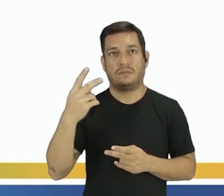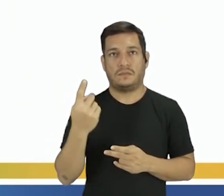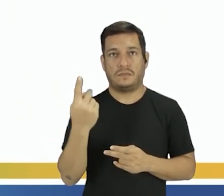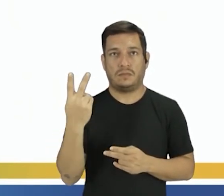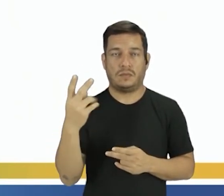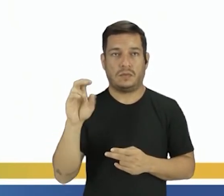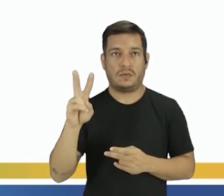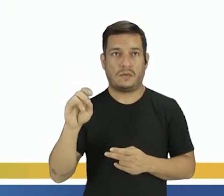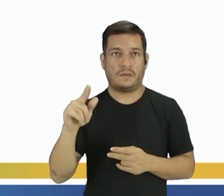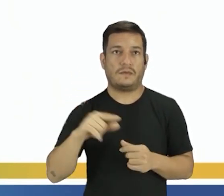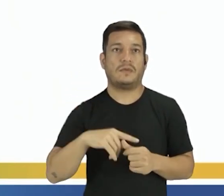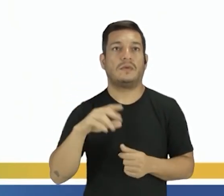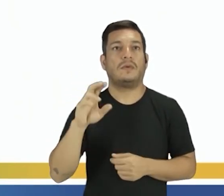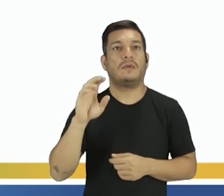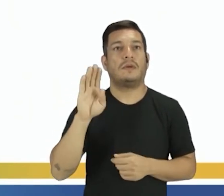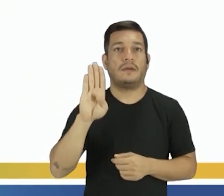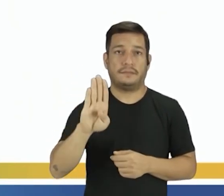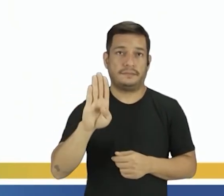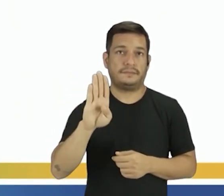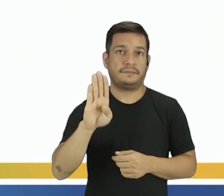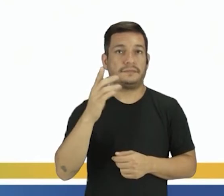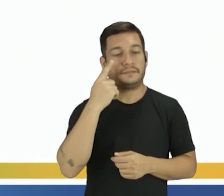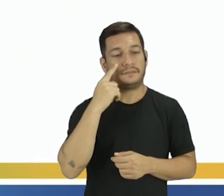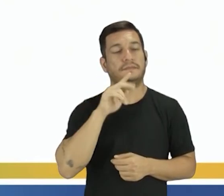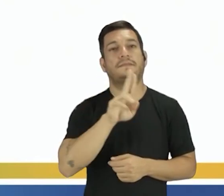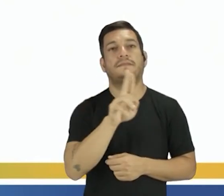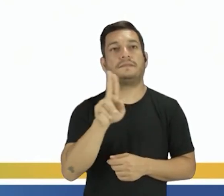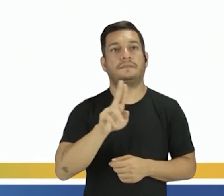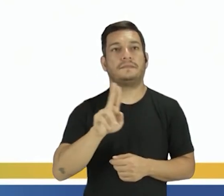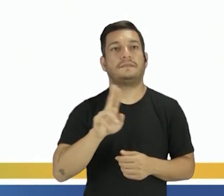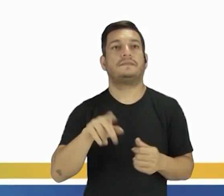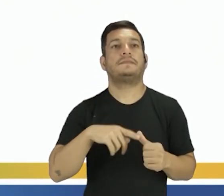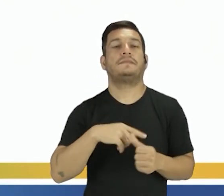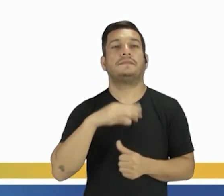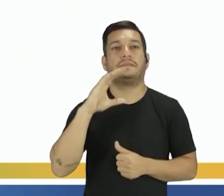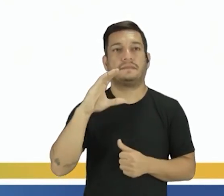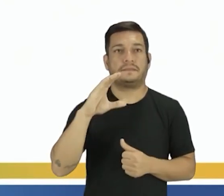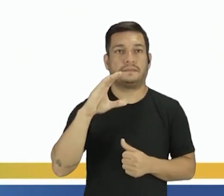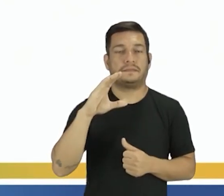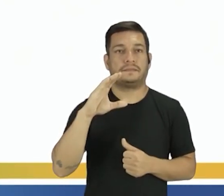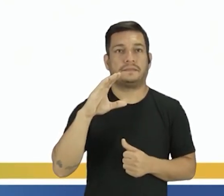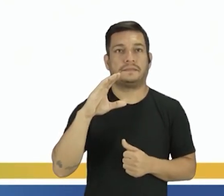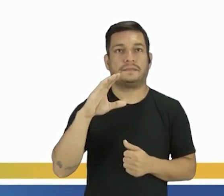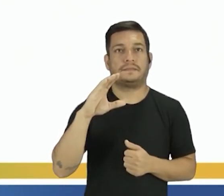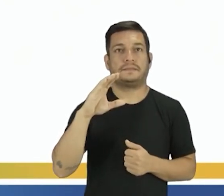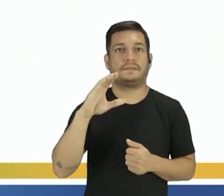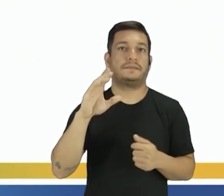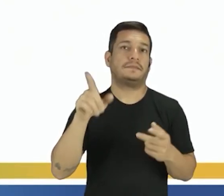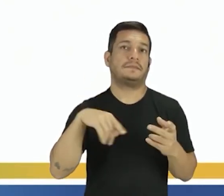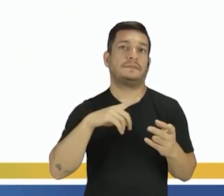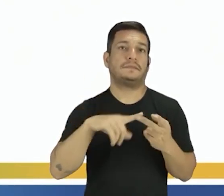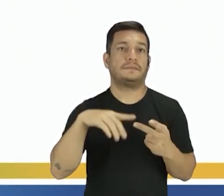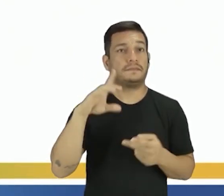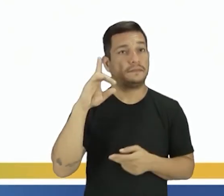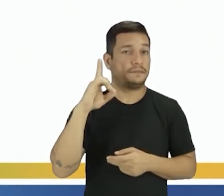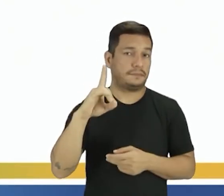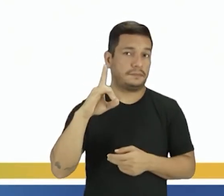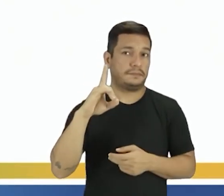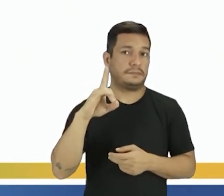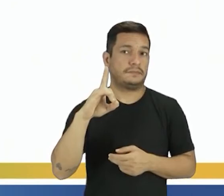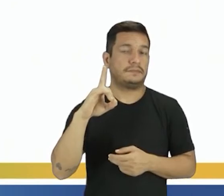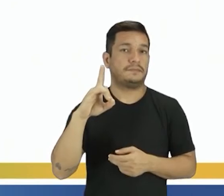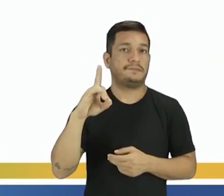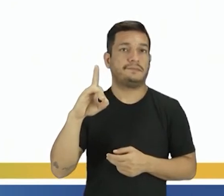Na B, oócito 1, oócito 2, oogônia e óvulo. C, óvulo, oogônia, oócito 1 e